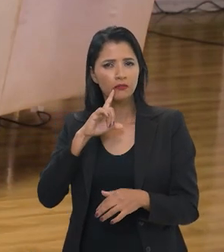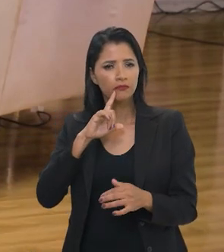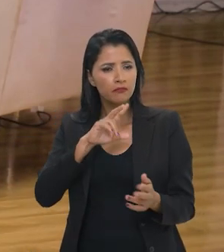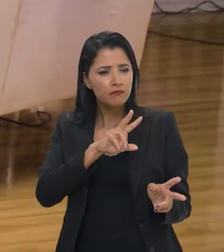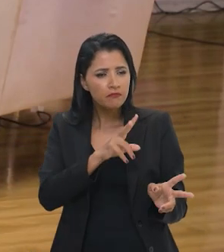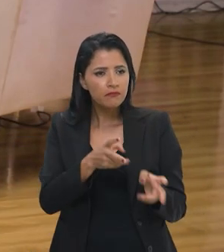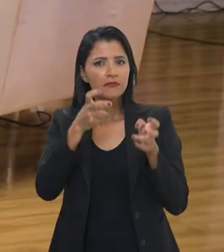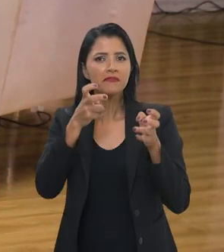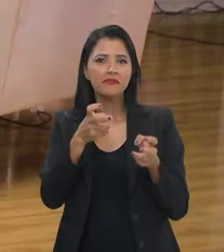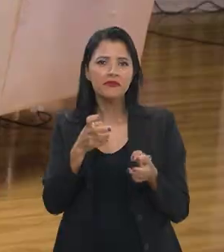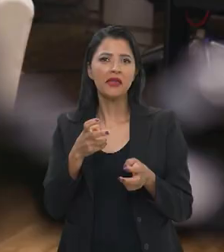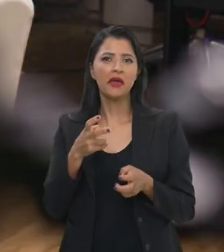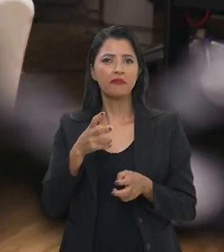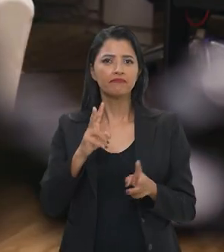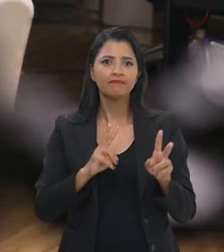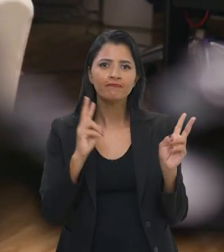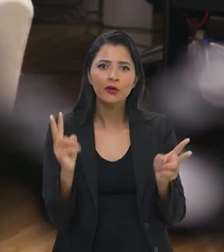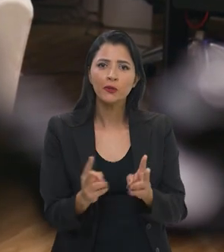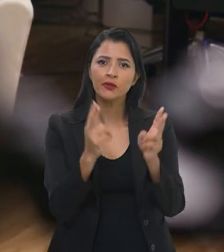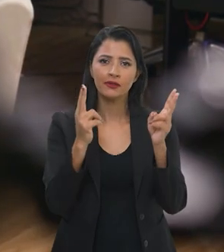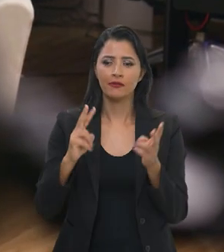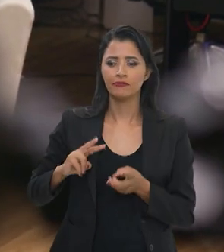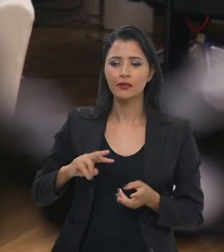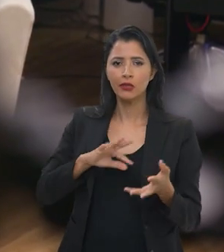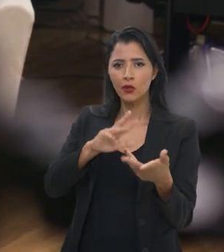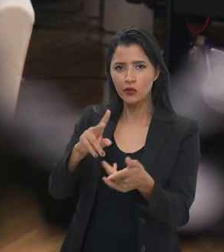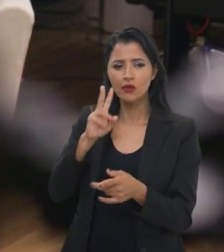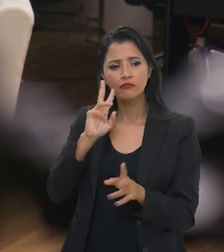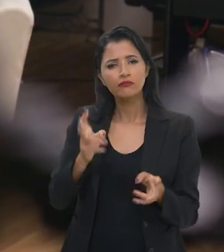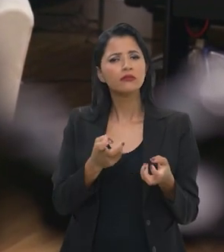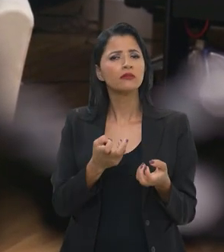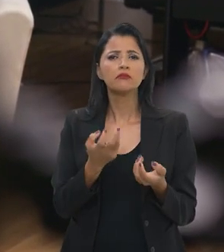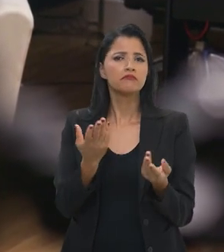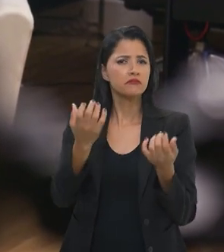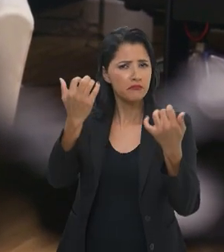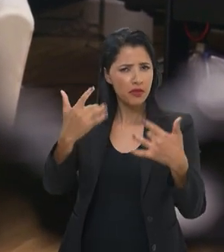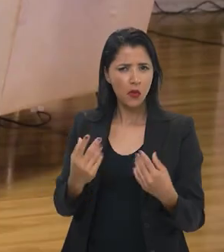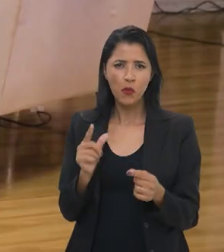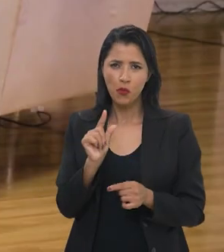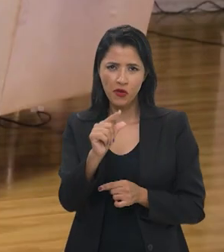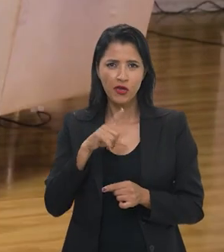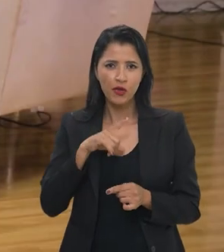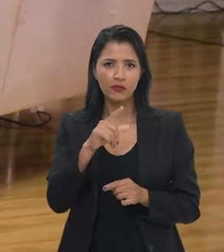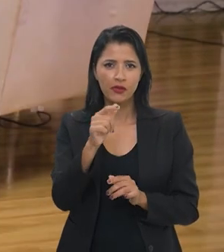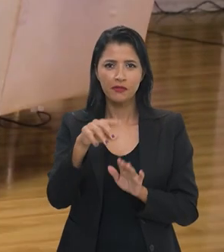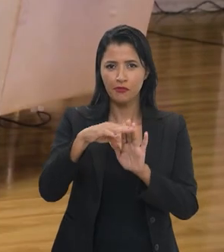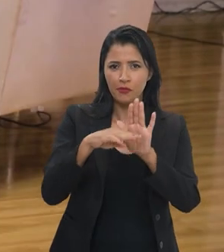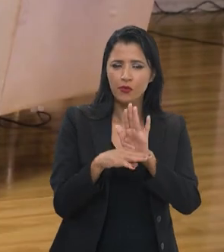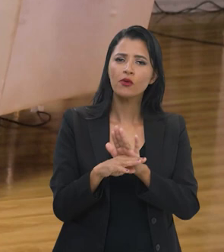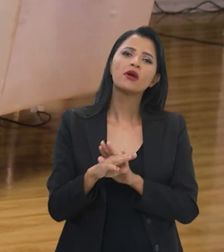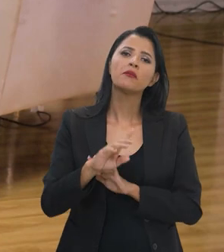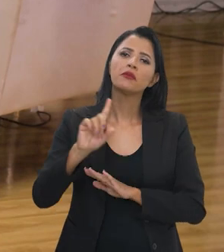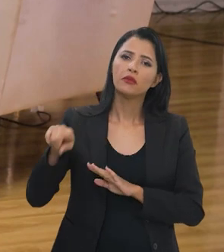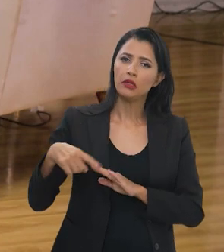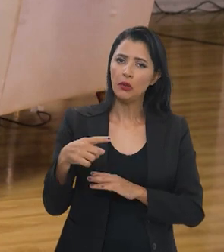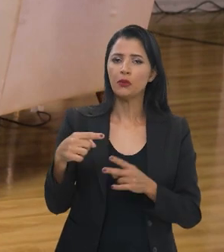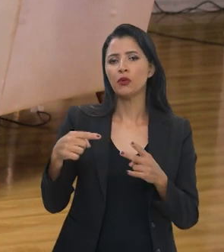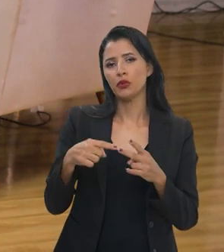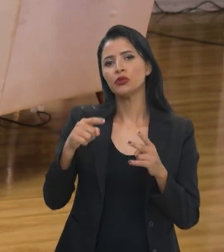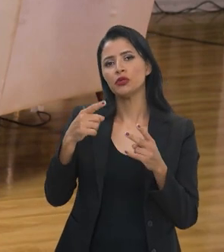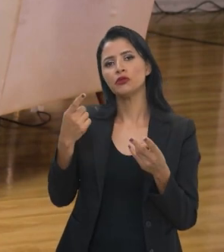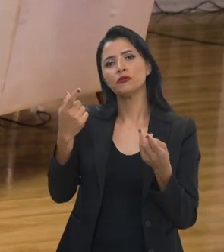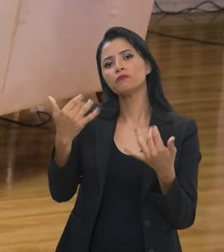internacional não é isso queria que o senhor falasse um pouquinho desse reconhecimento internacional do programa para depois a